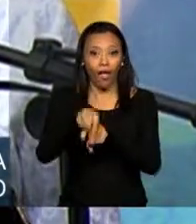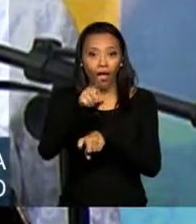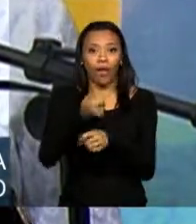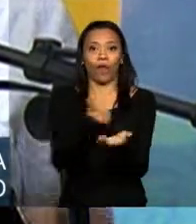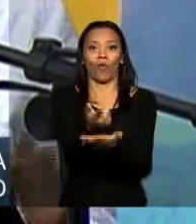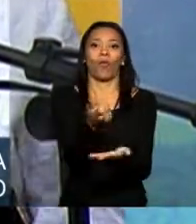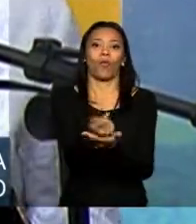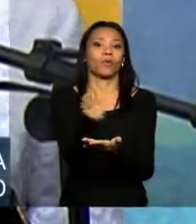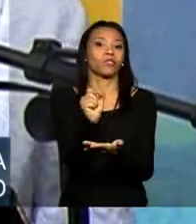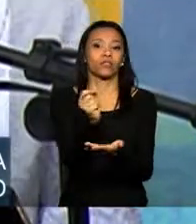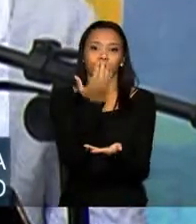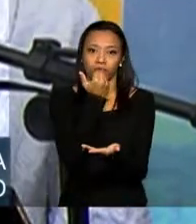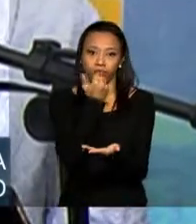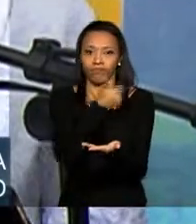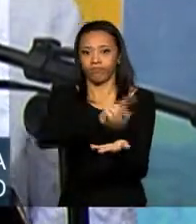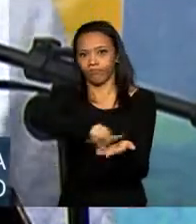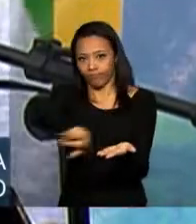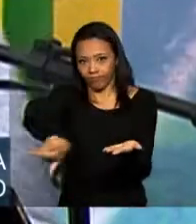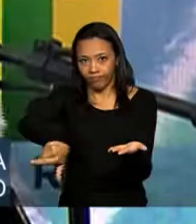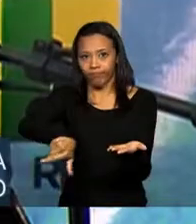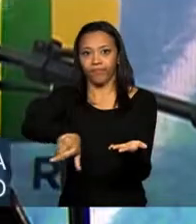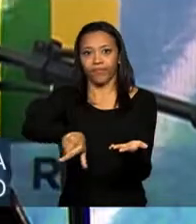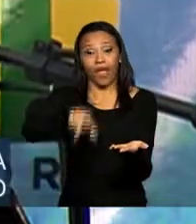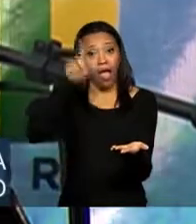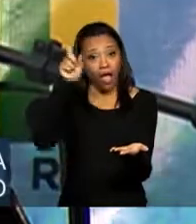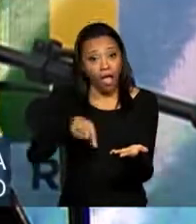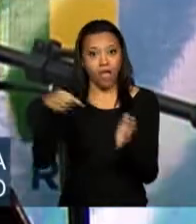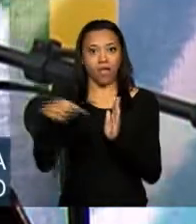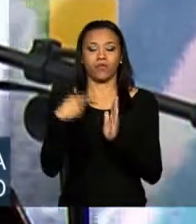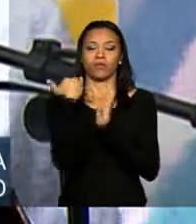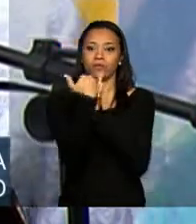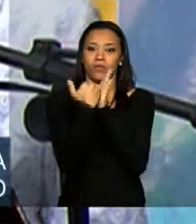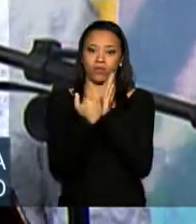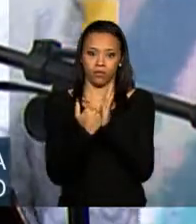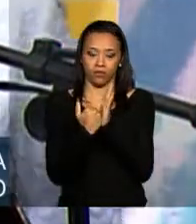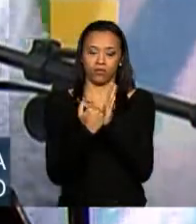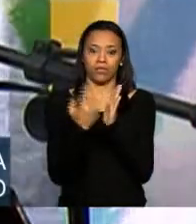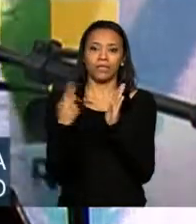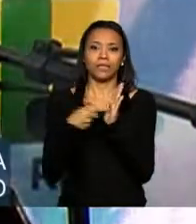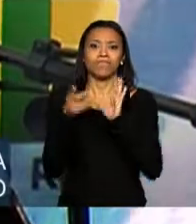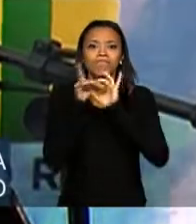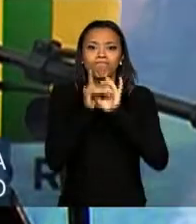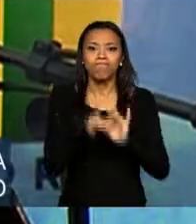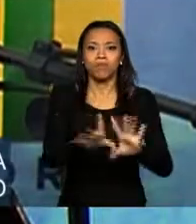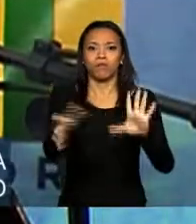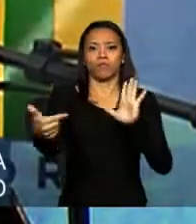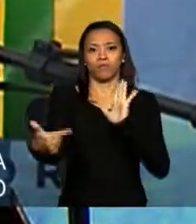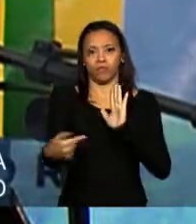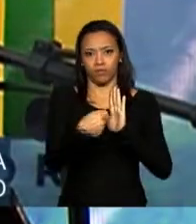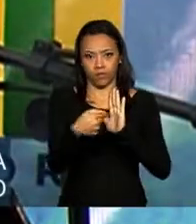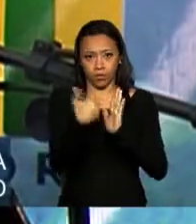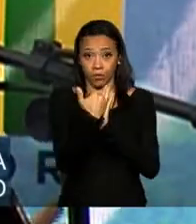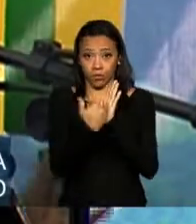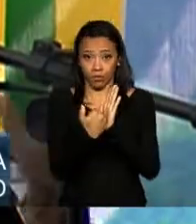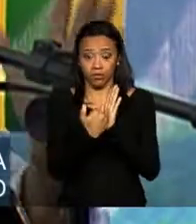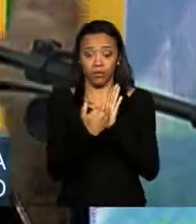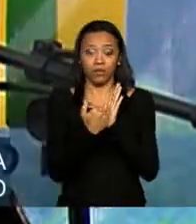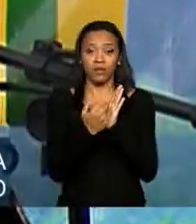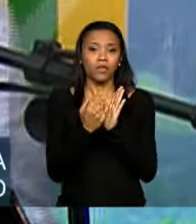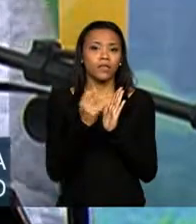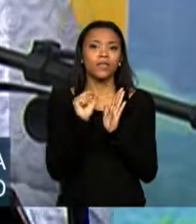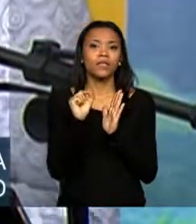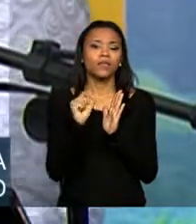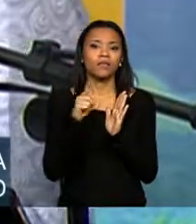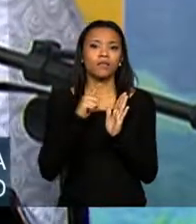alimentos foi ele foi esse programa que permitiu que houvesse